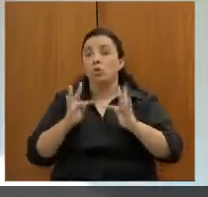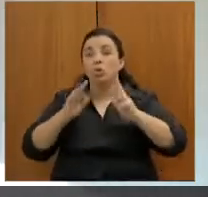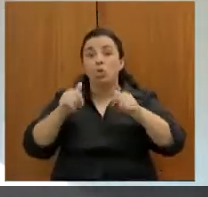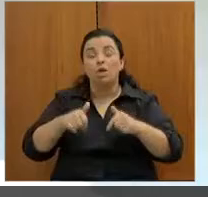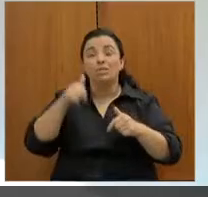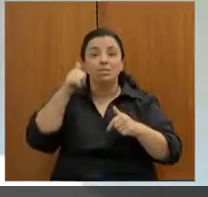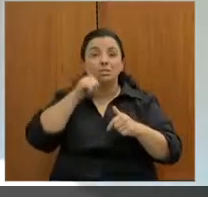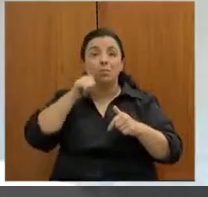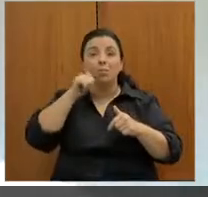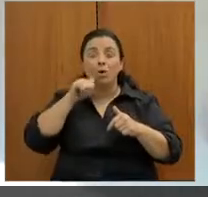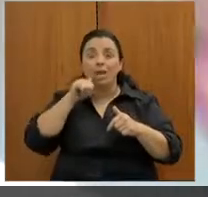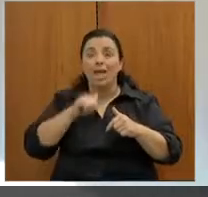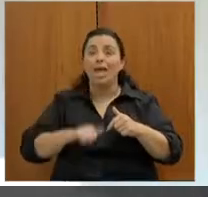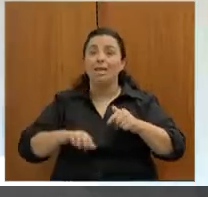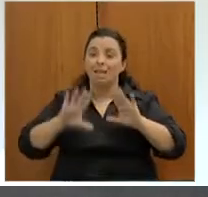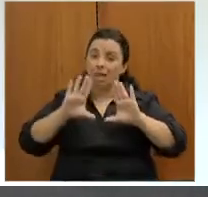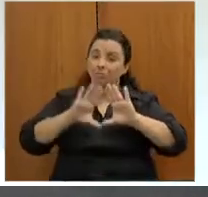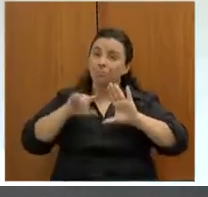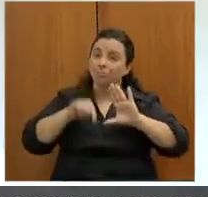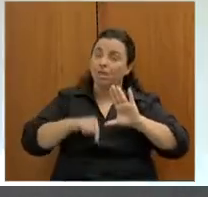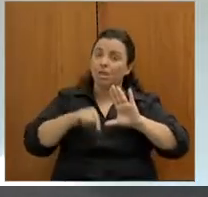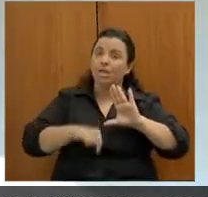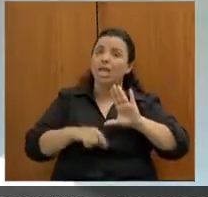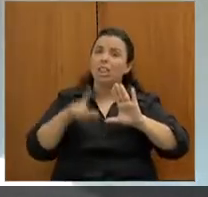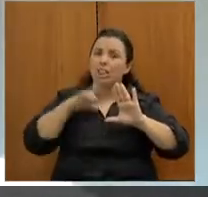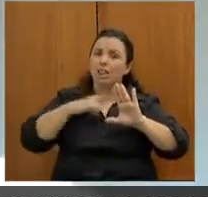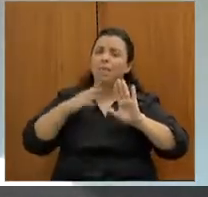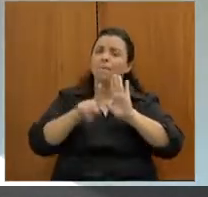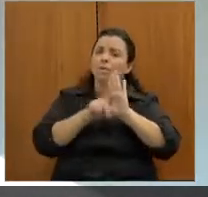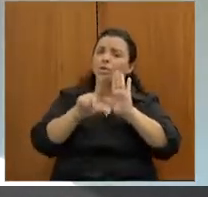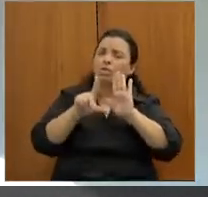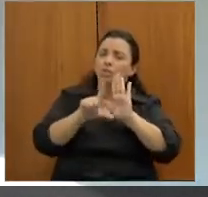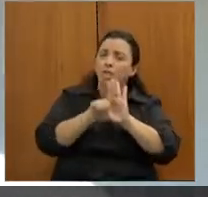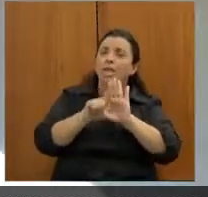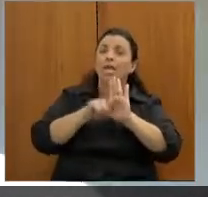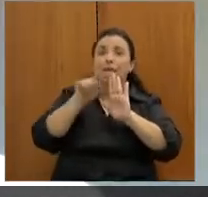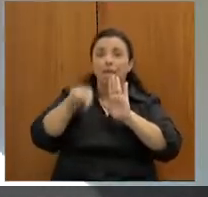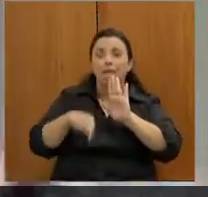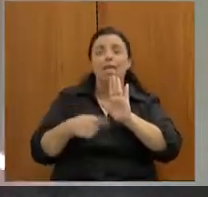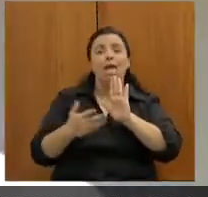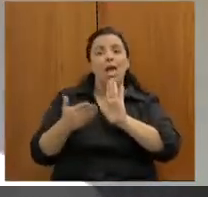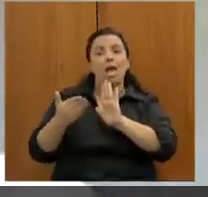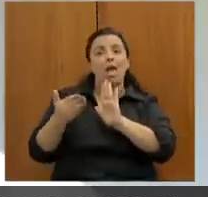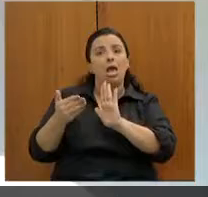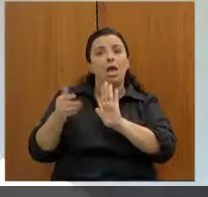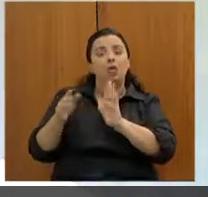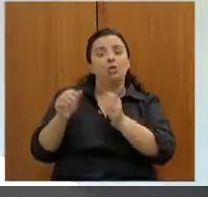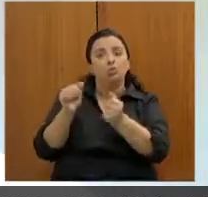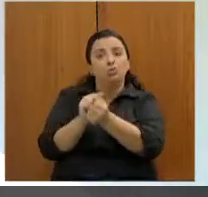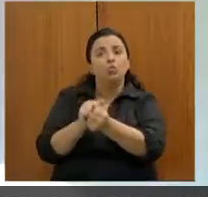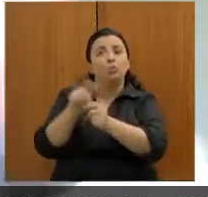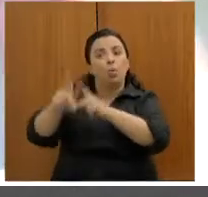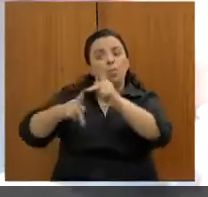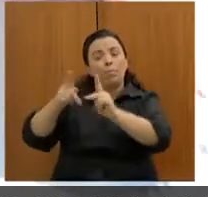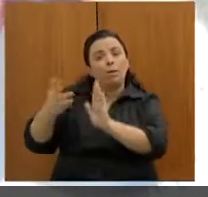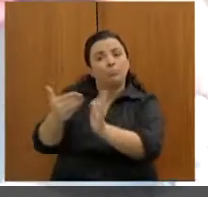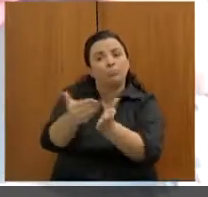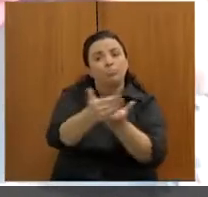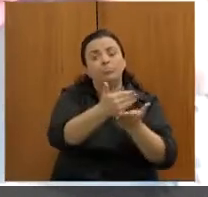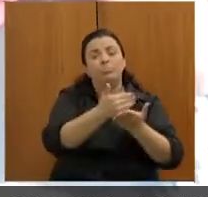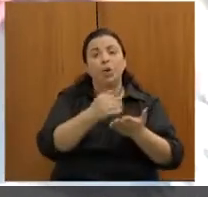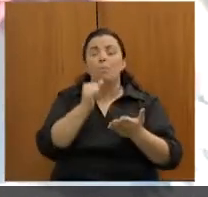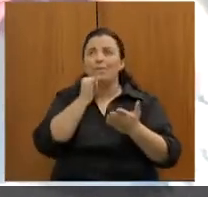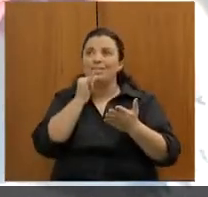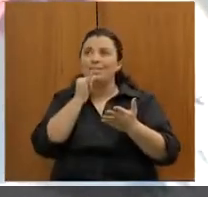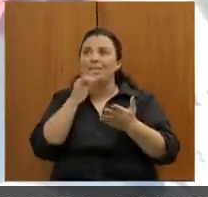são respostas às demandas estruturais Luigi gestantes e puérperas da prioridade da